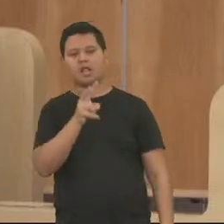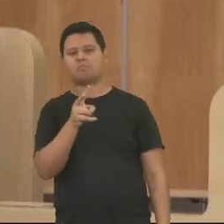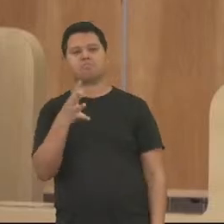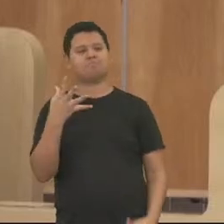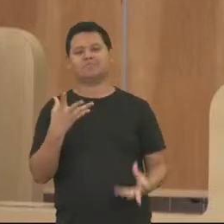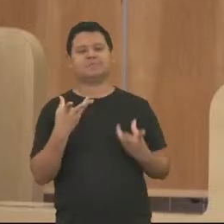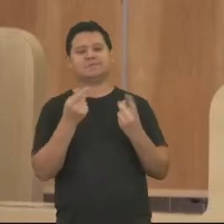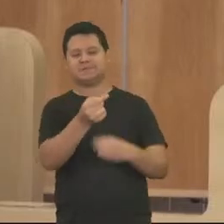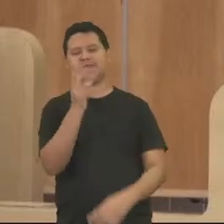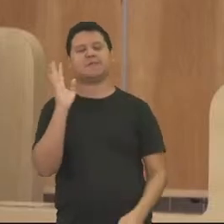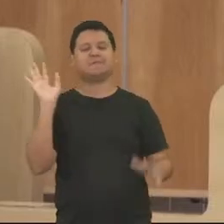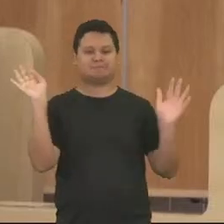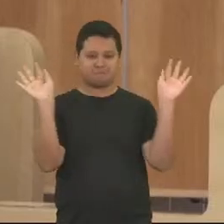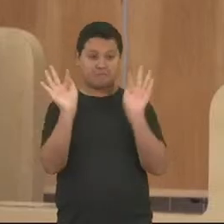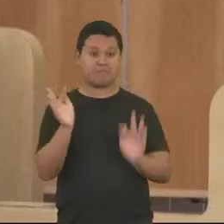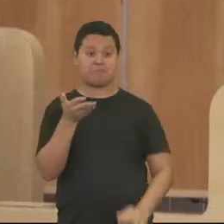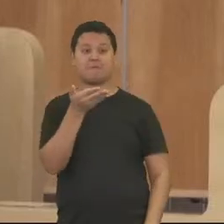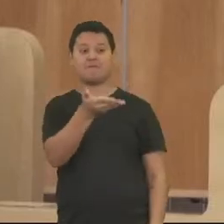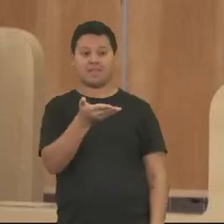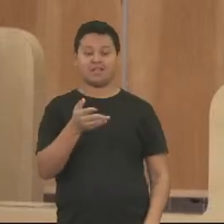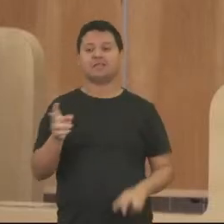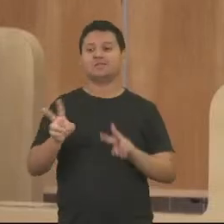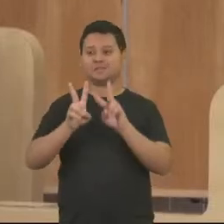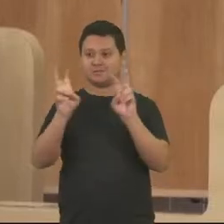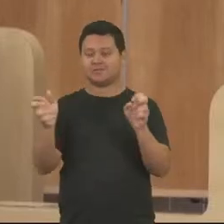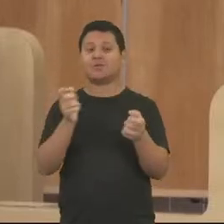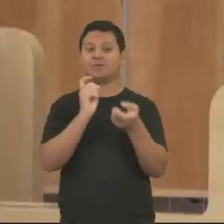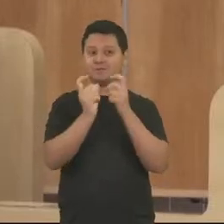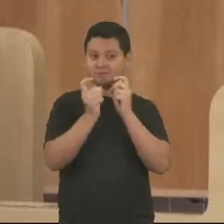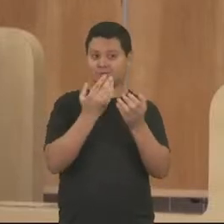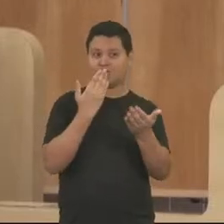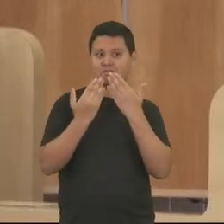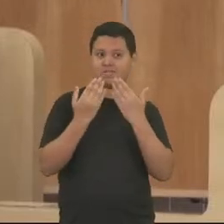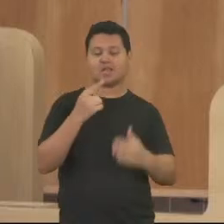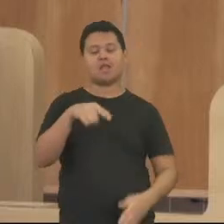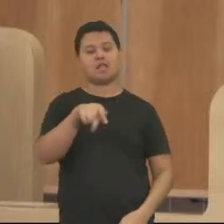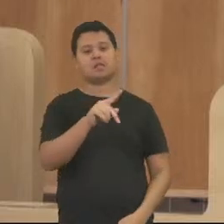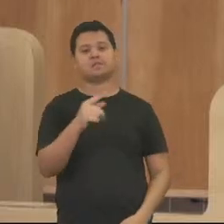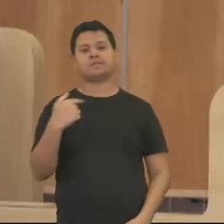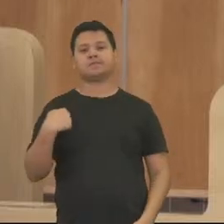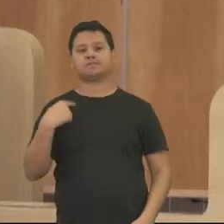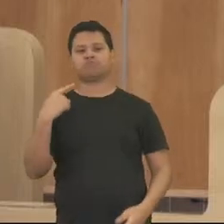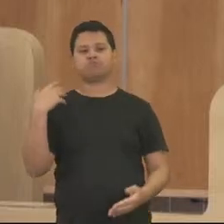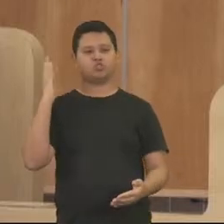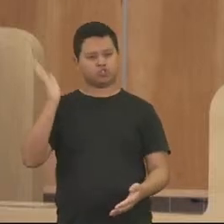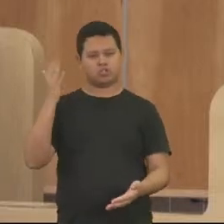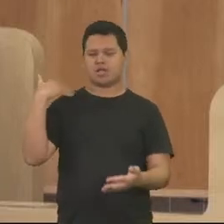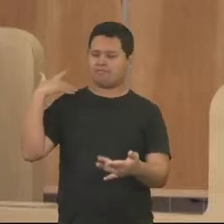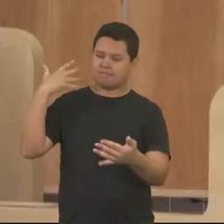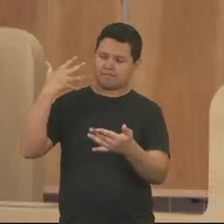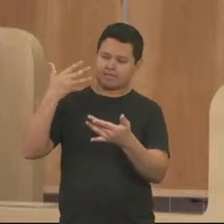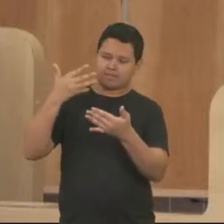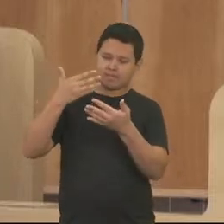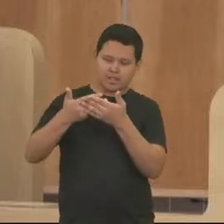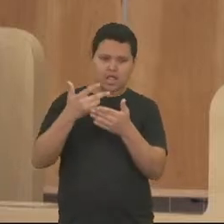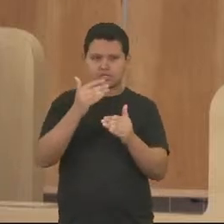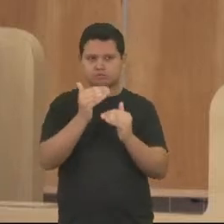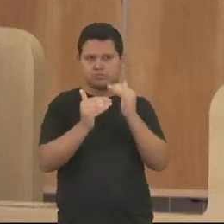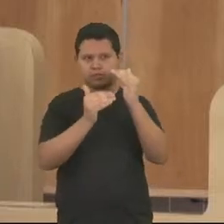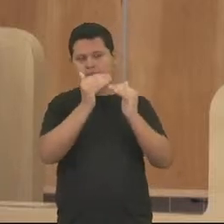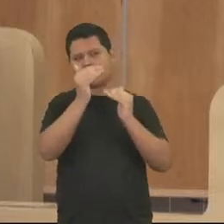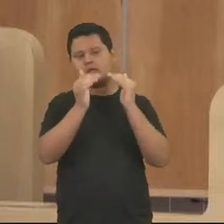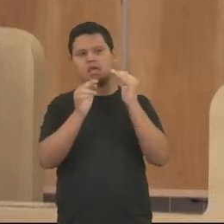bons olhos e fico feliz de participar dessa discussão, porque a gente vem num processo construtivo que, se a gente for fazer